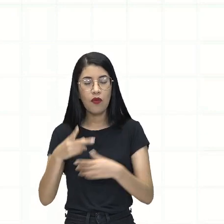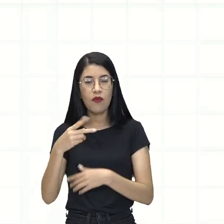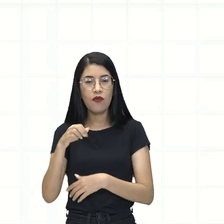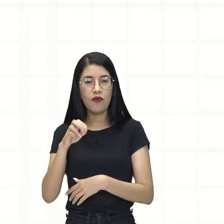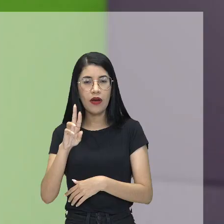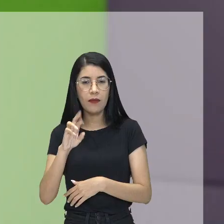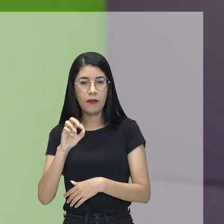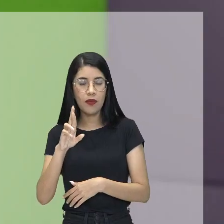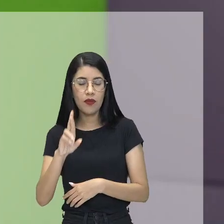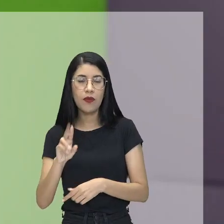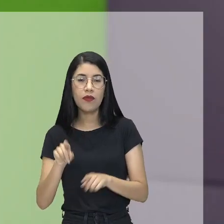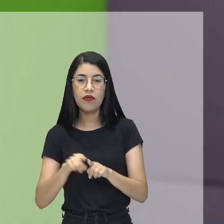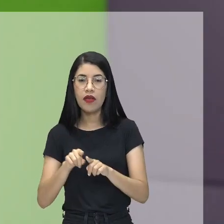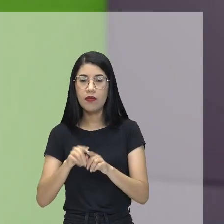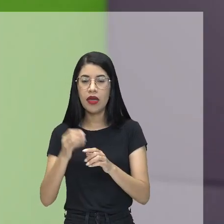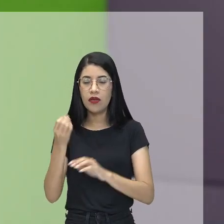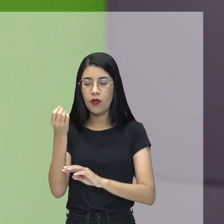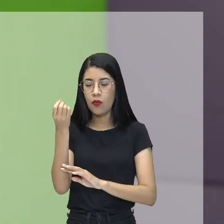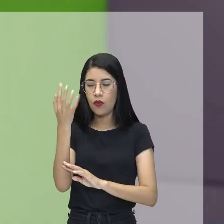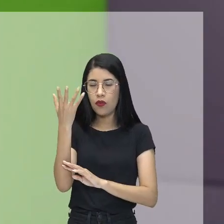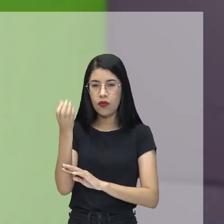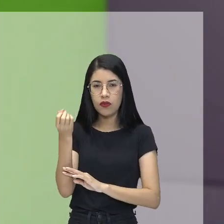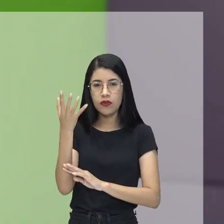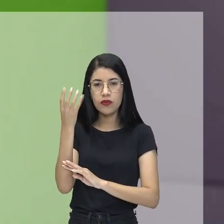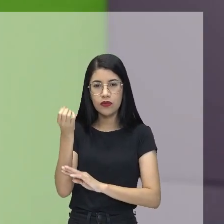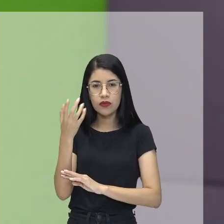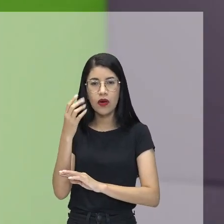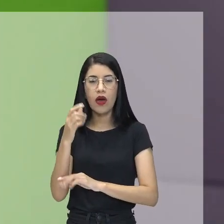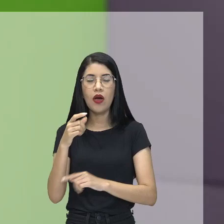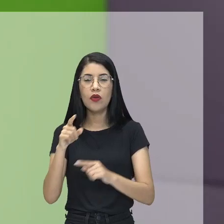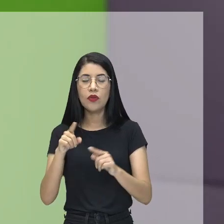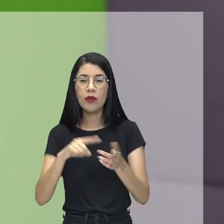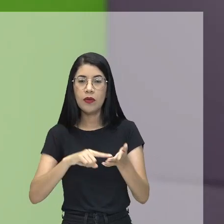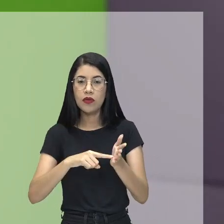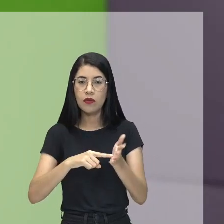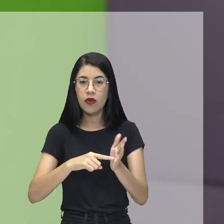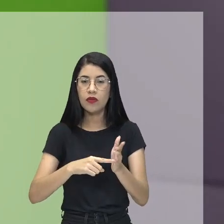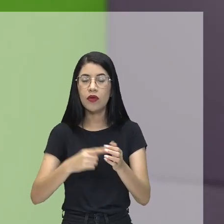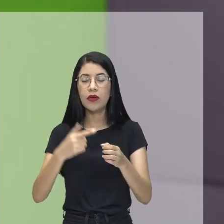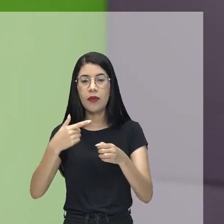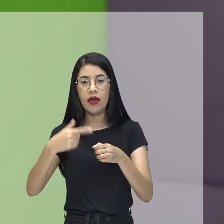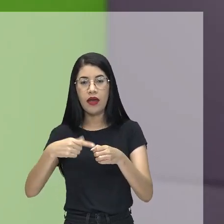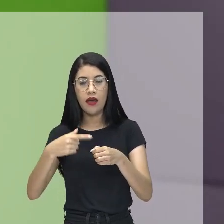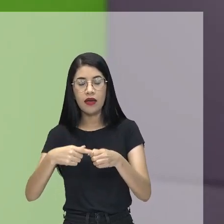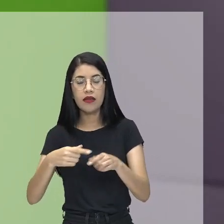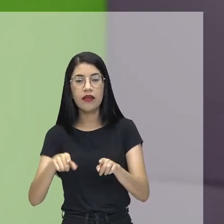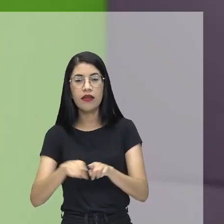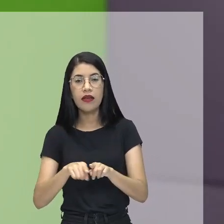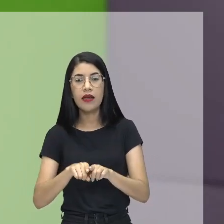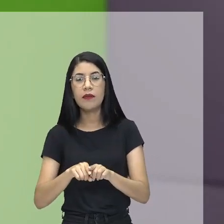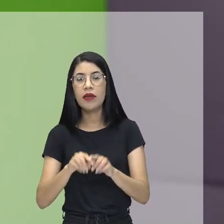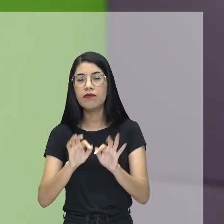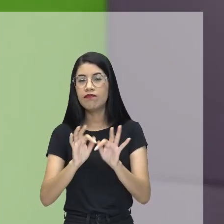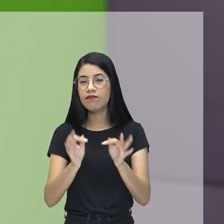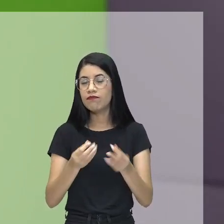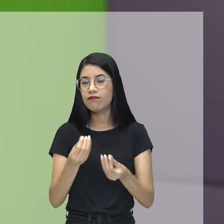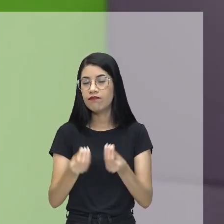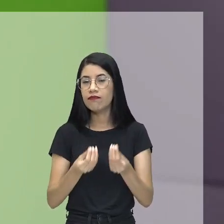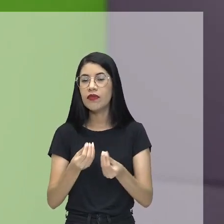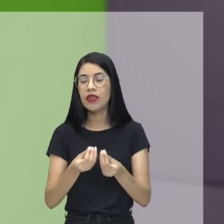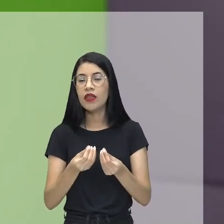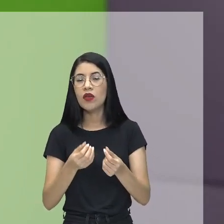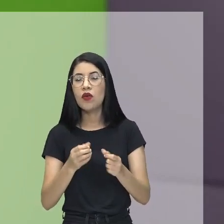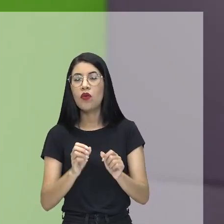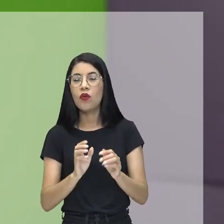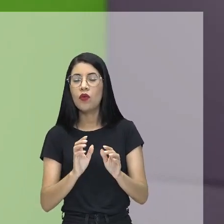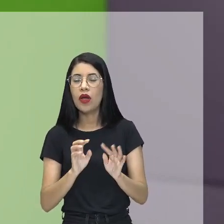das caldeiras a vapor, dos motores a combustão, aí exemplificando os motores de